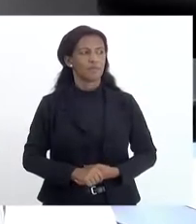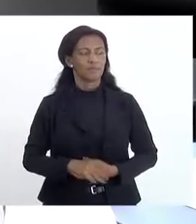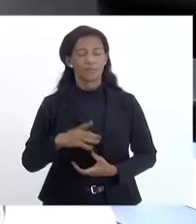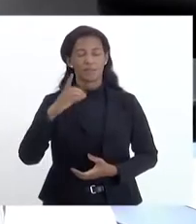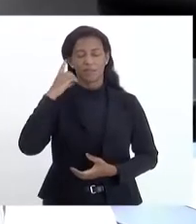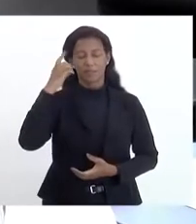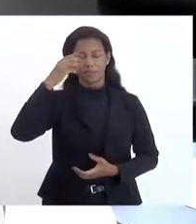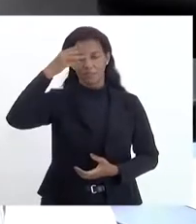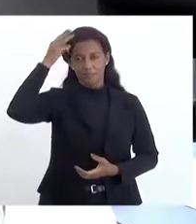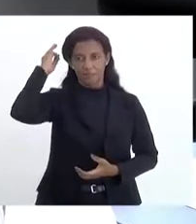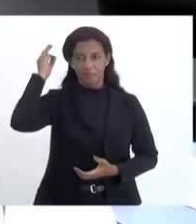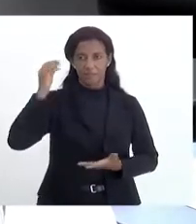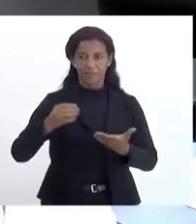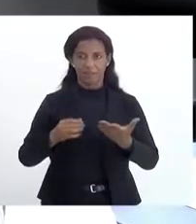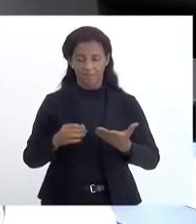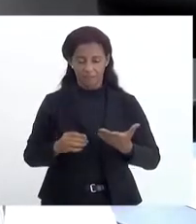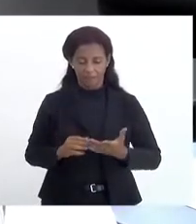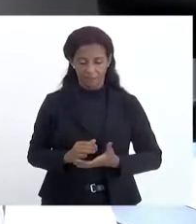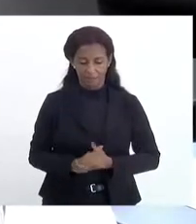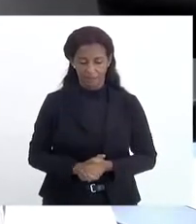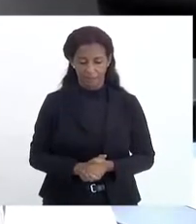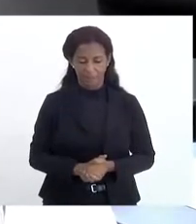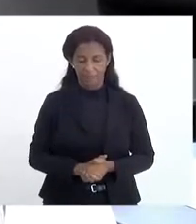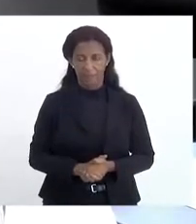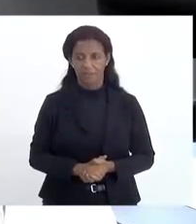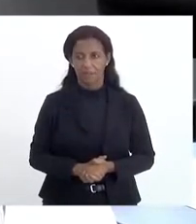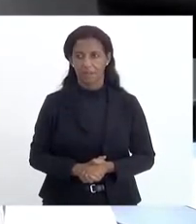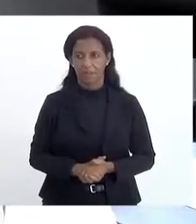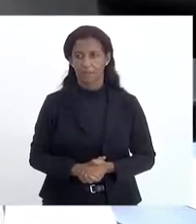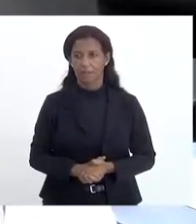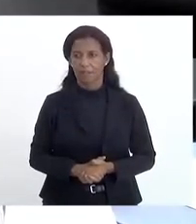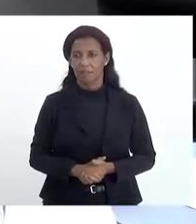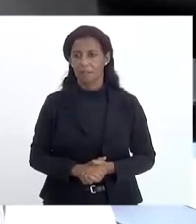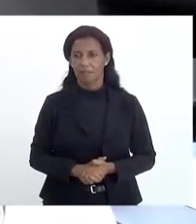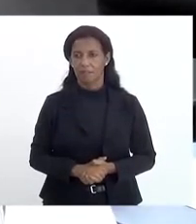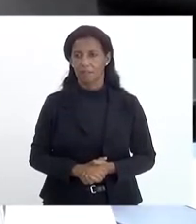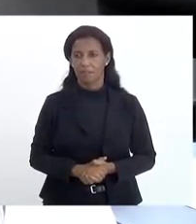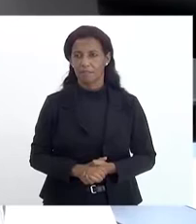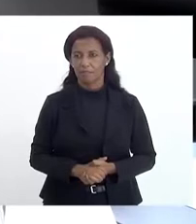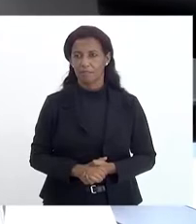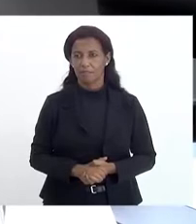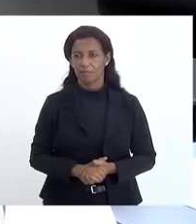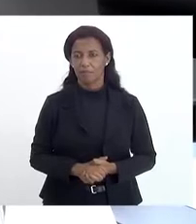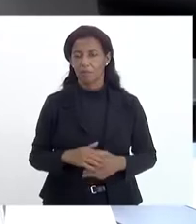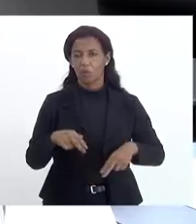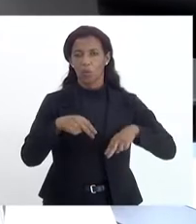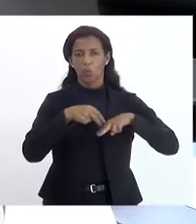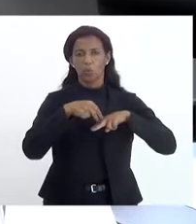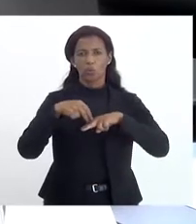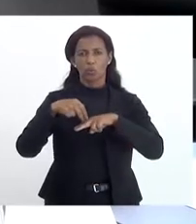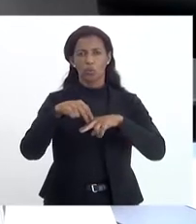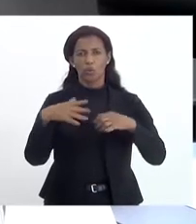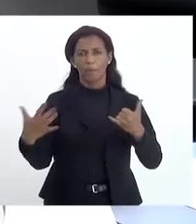Deputado Luiz Paulo. O SURF é patrimônio material? É.